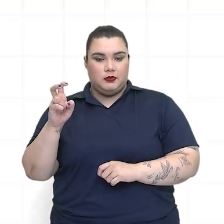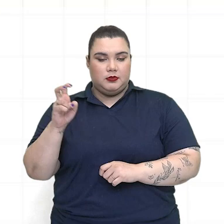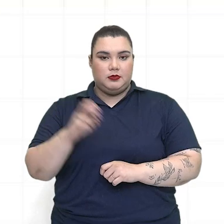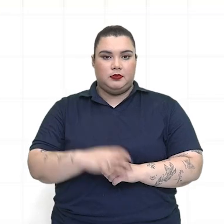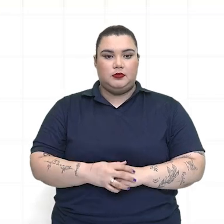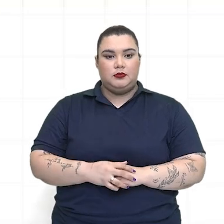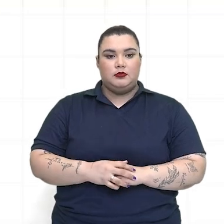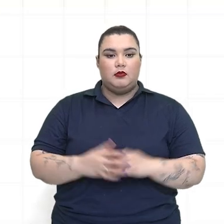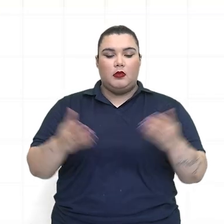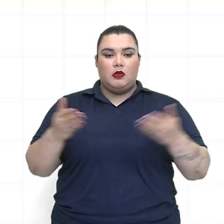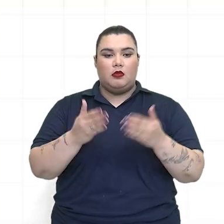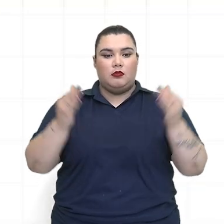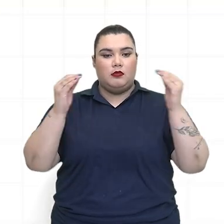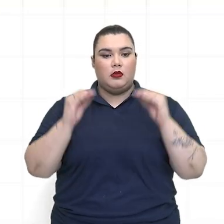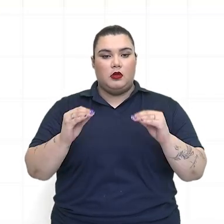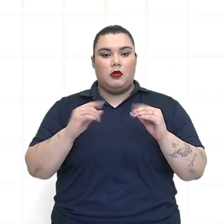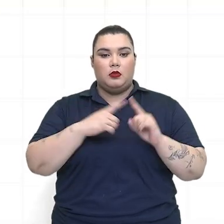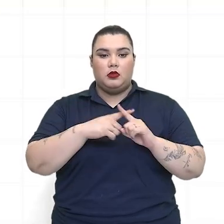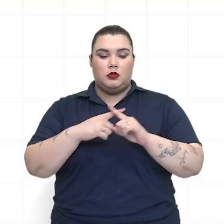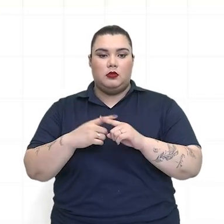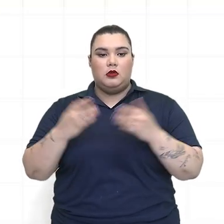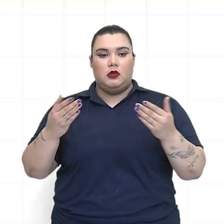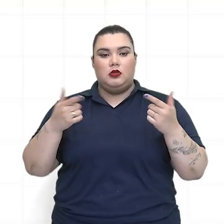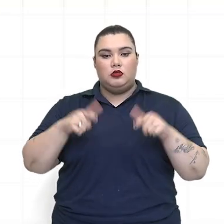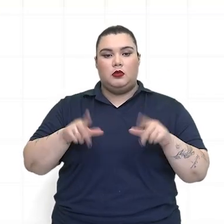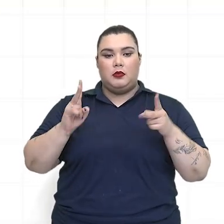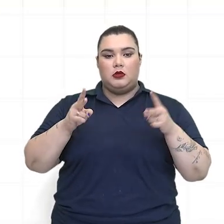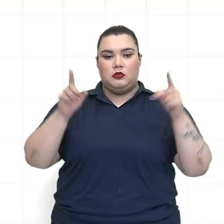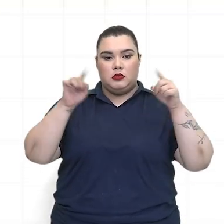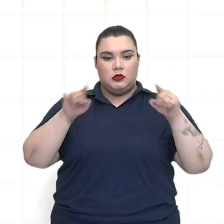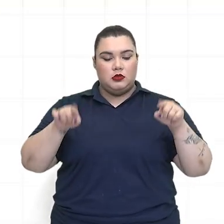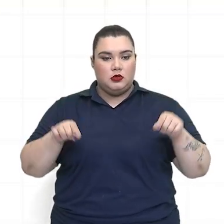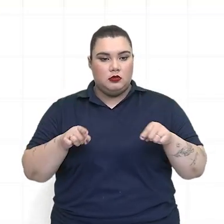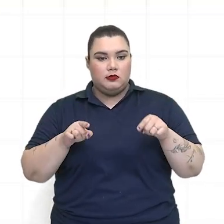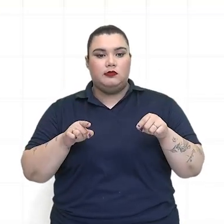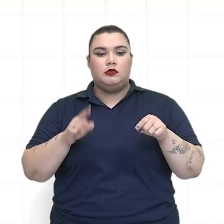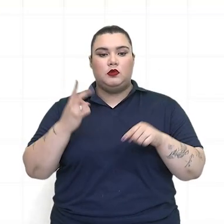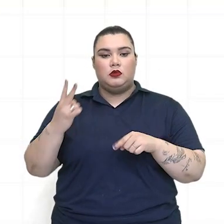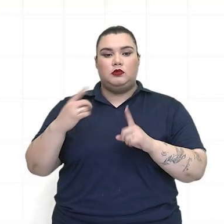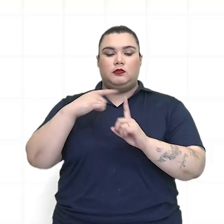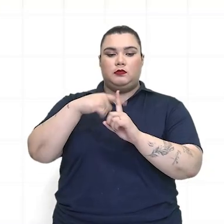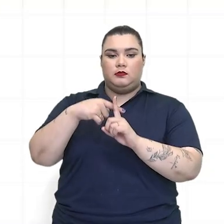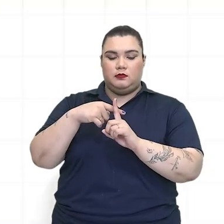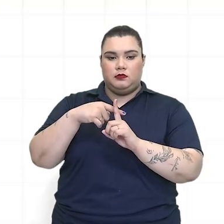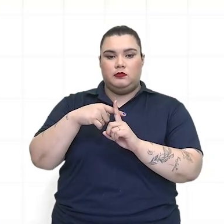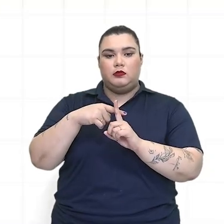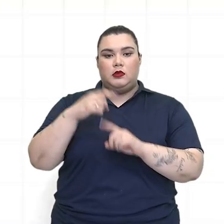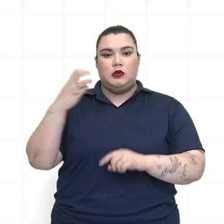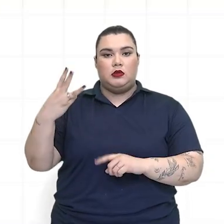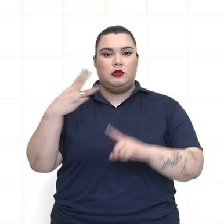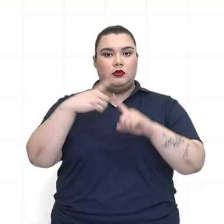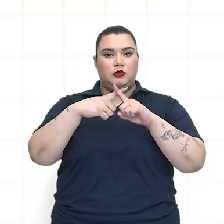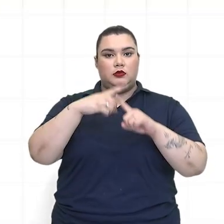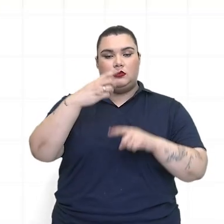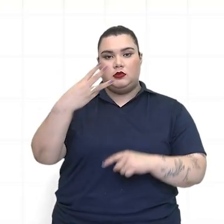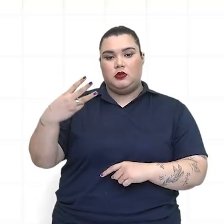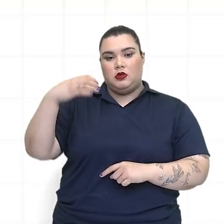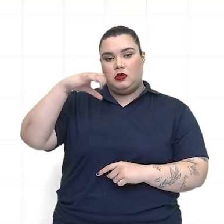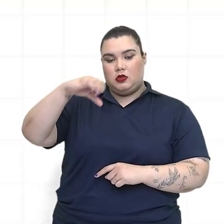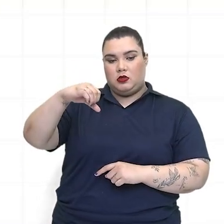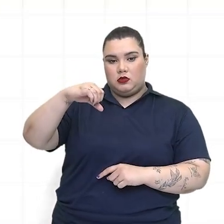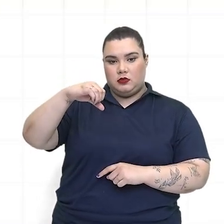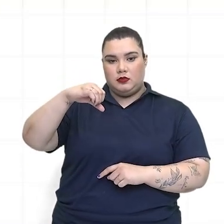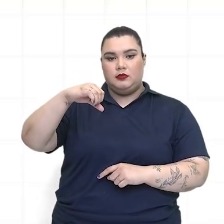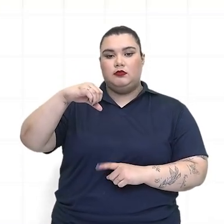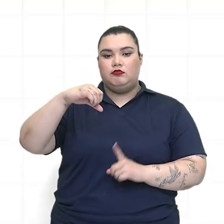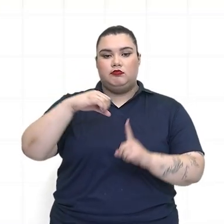5. Agora resolvemos a multiplicação. Conservamos aqui as chaves. Vamos ter 2 mais 3 vezes